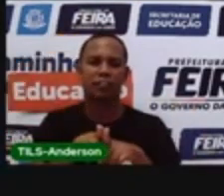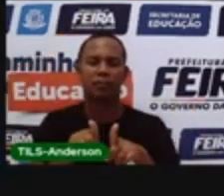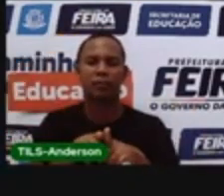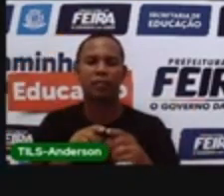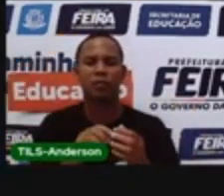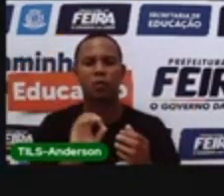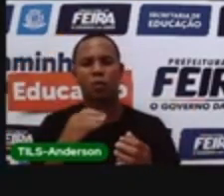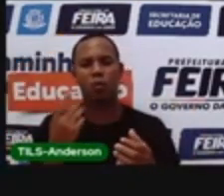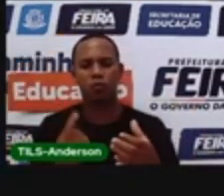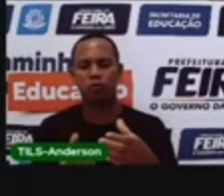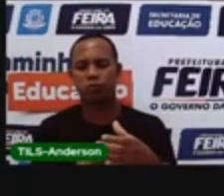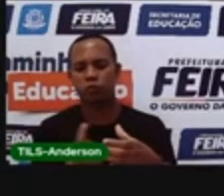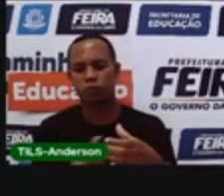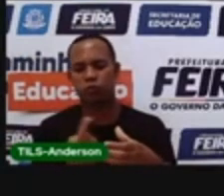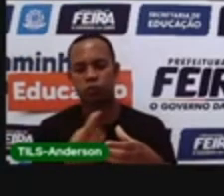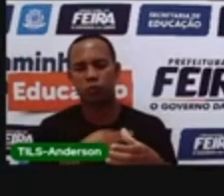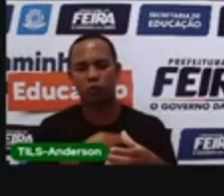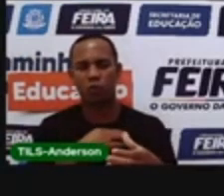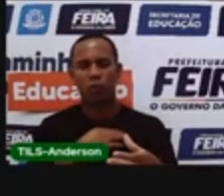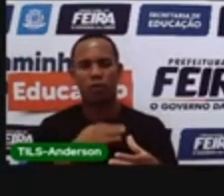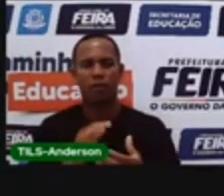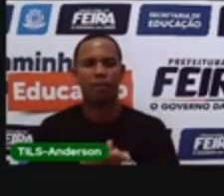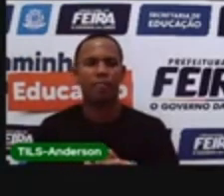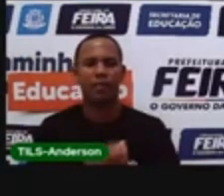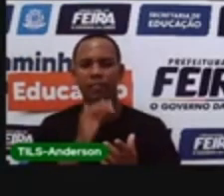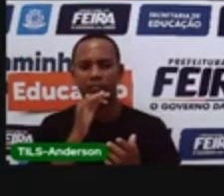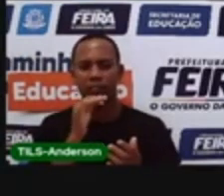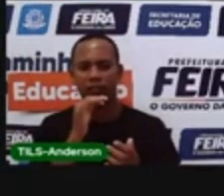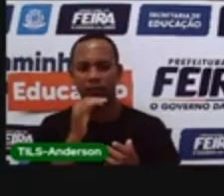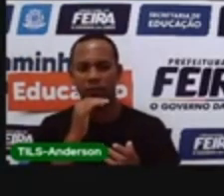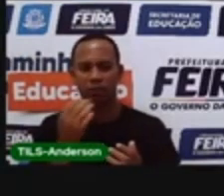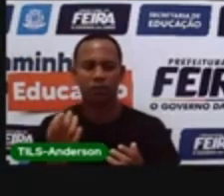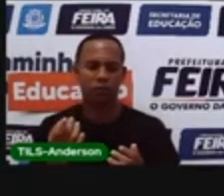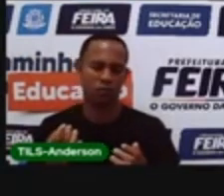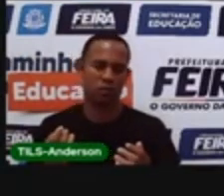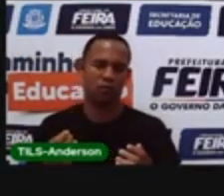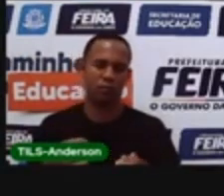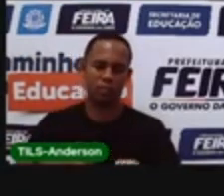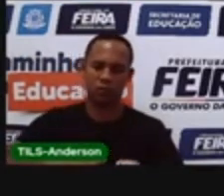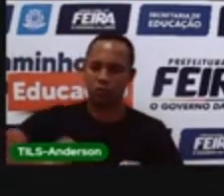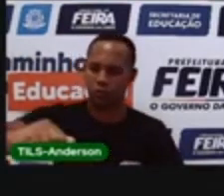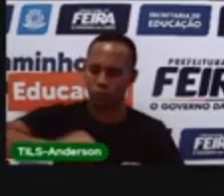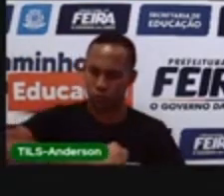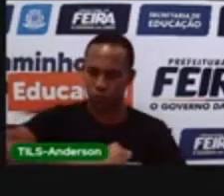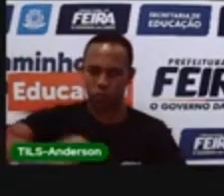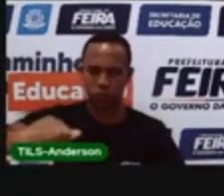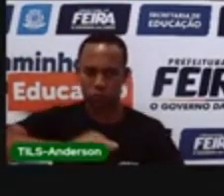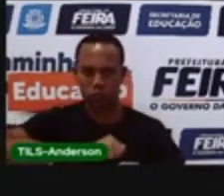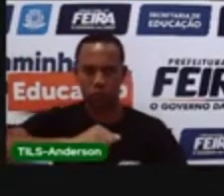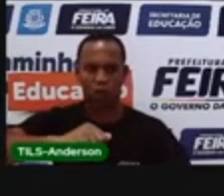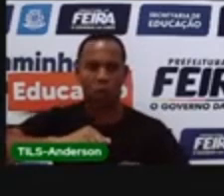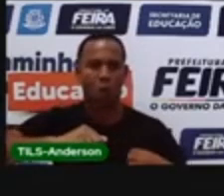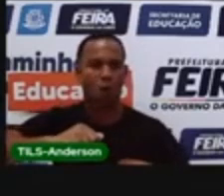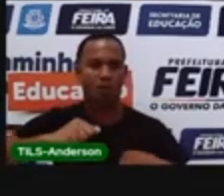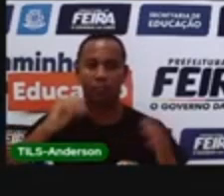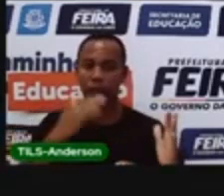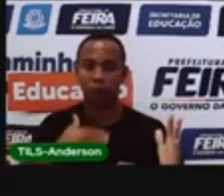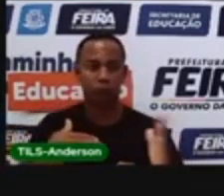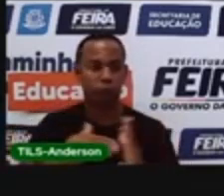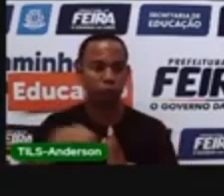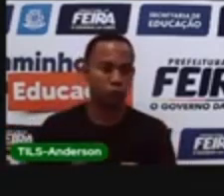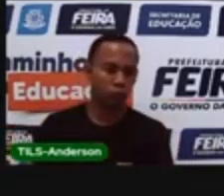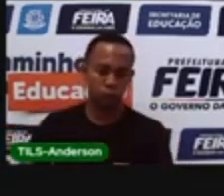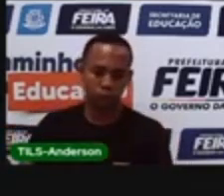ferro elétrico, use para passar todas as roupas de uma vez para não ficar liga, desliga, ligando várias vezes durante a